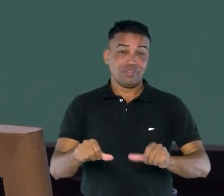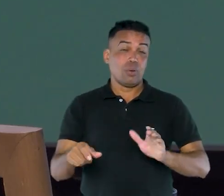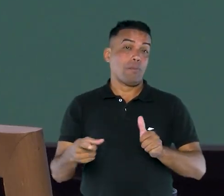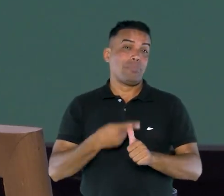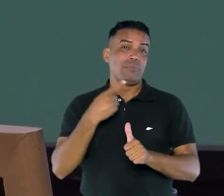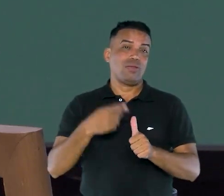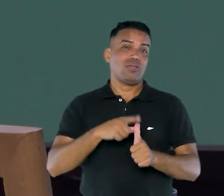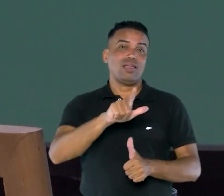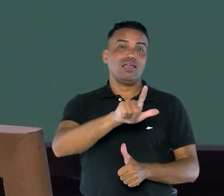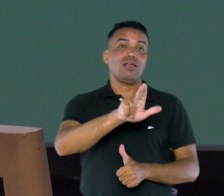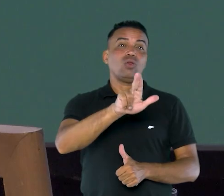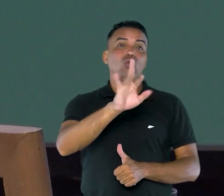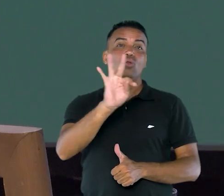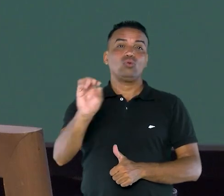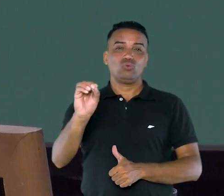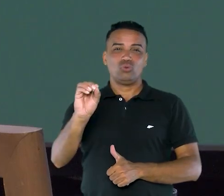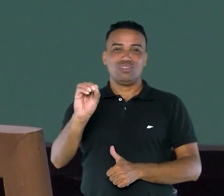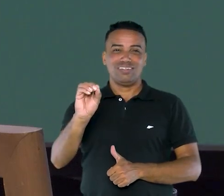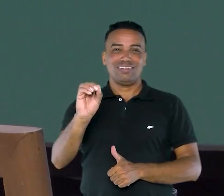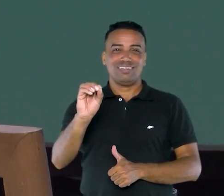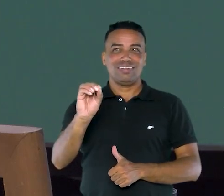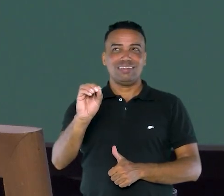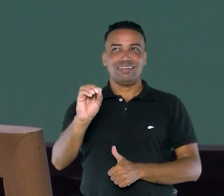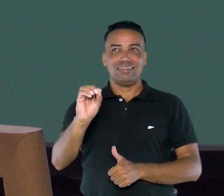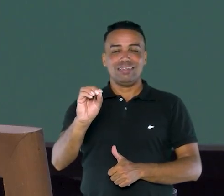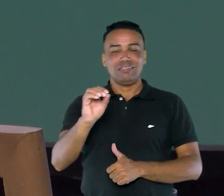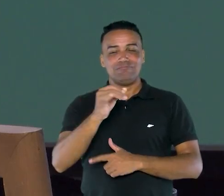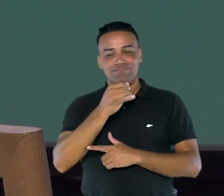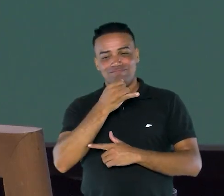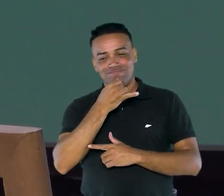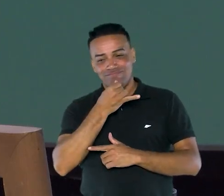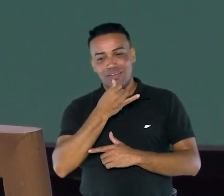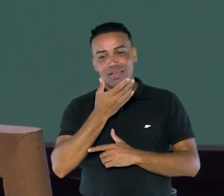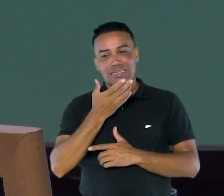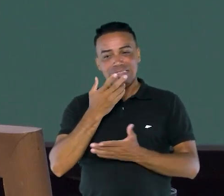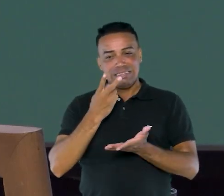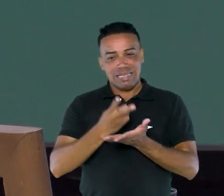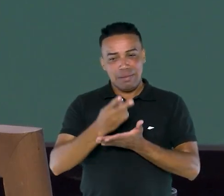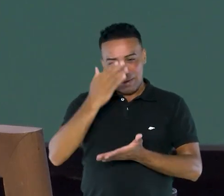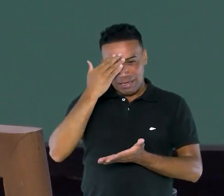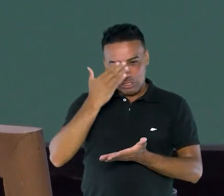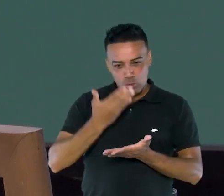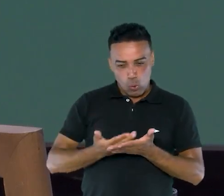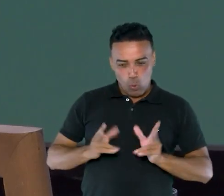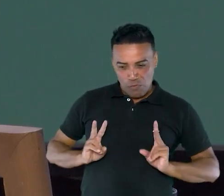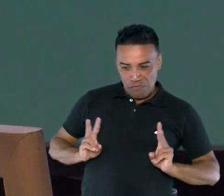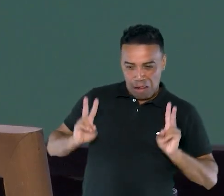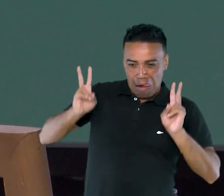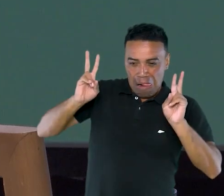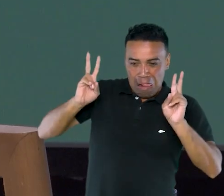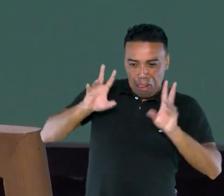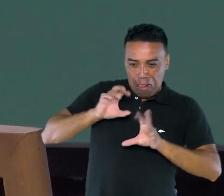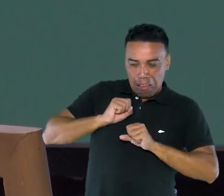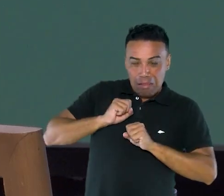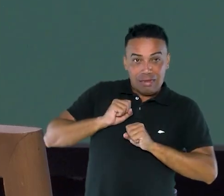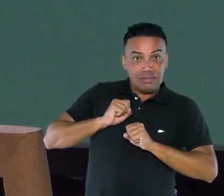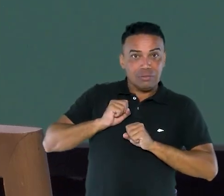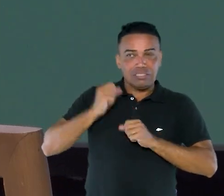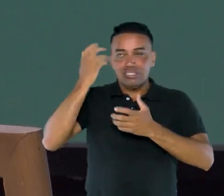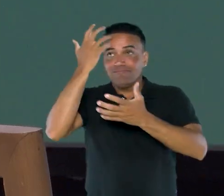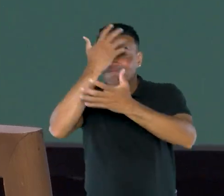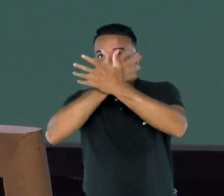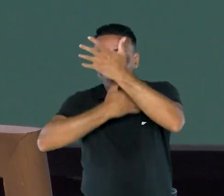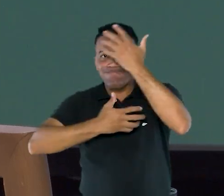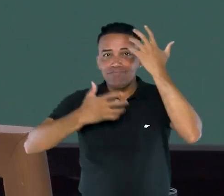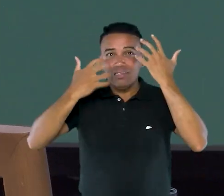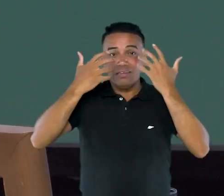fazer o luto. É um processo muito difícil, porque é fazer um luto do que a gente sempre acreditou, e a gente se perde. Quem sou